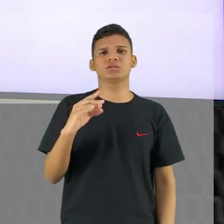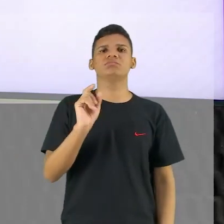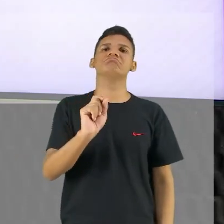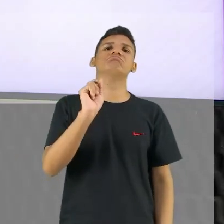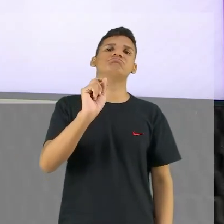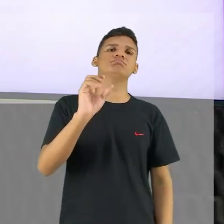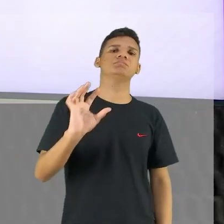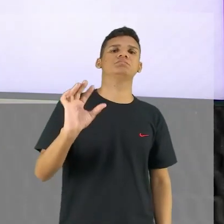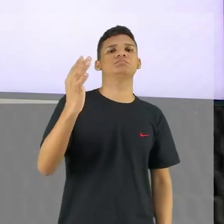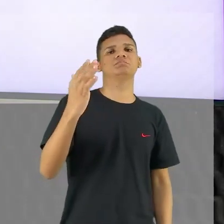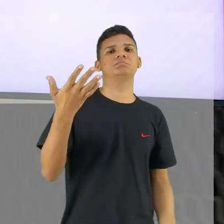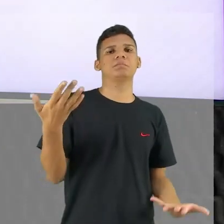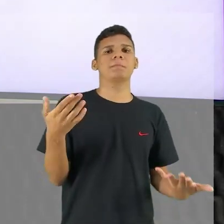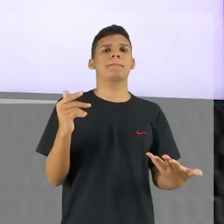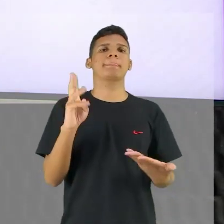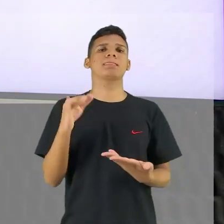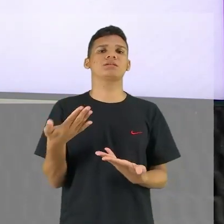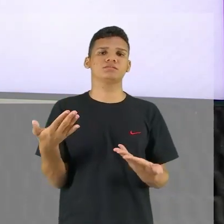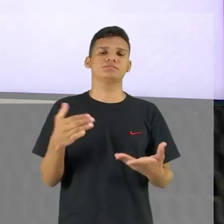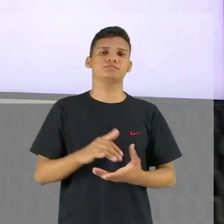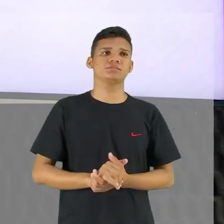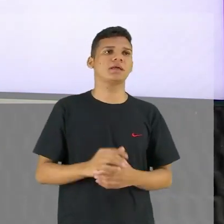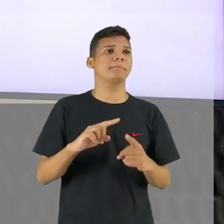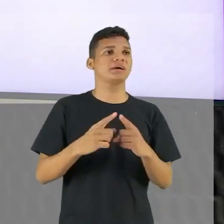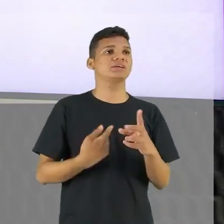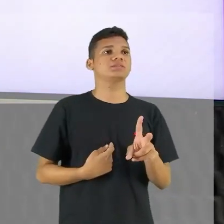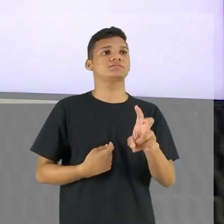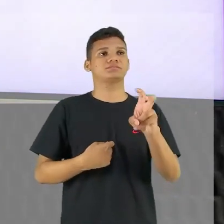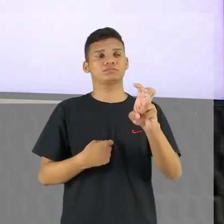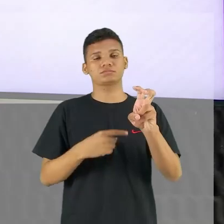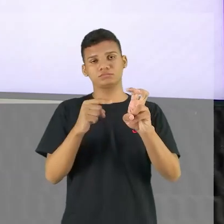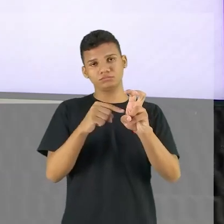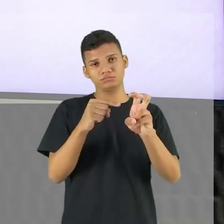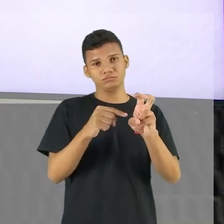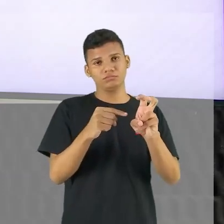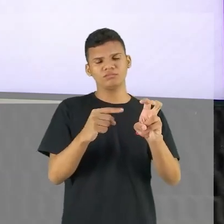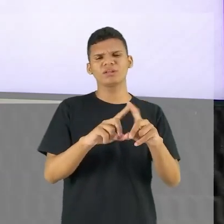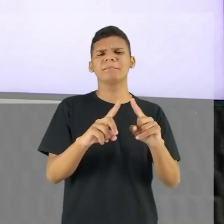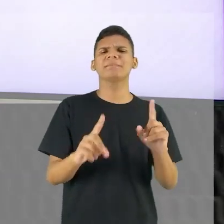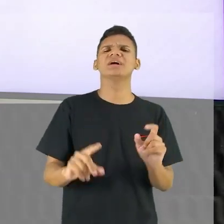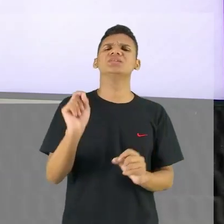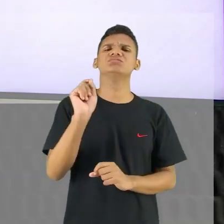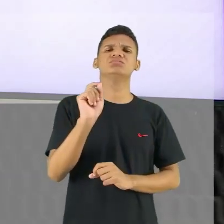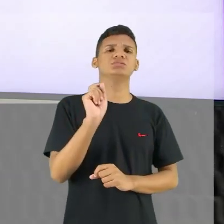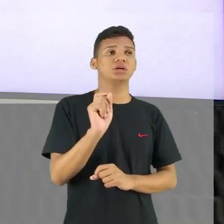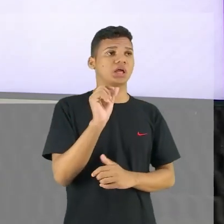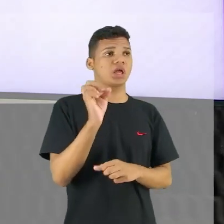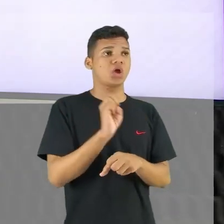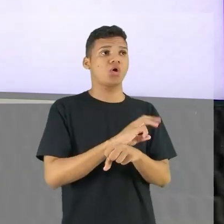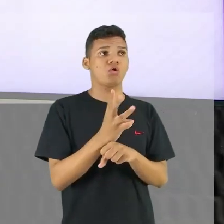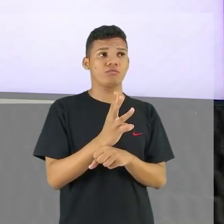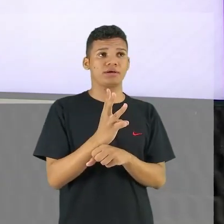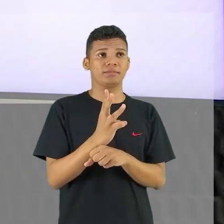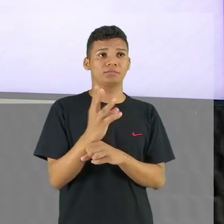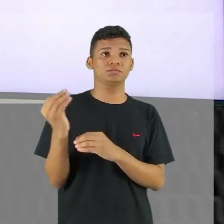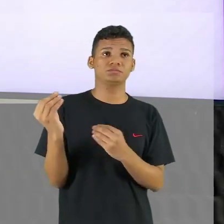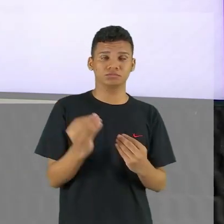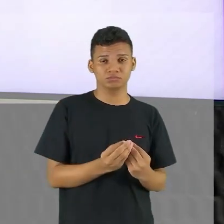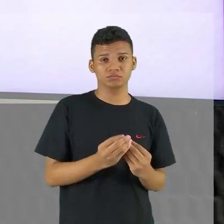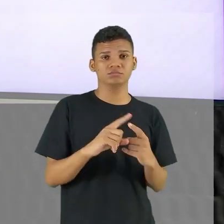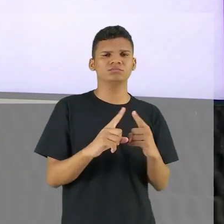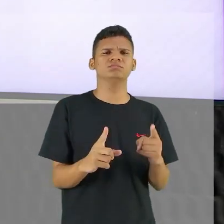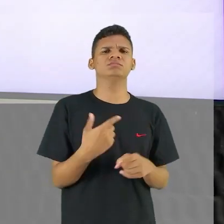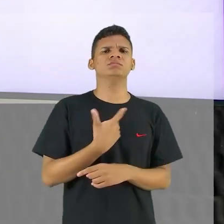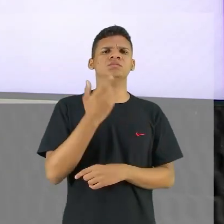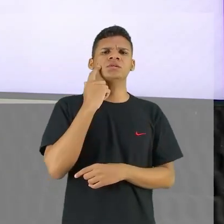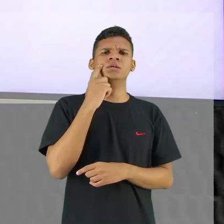em. E aí ele dá para você 5 alternativas. Então, olha que esse é o tipo de questão que a UEMA traz para a gente, que apesar de